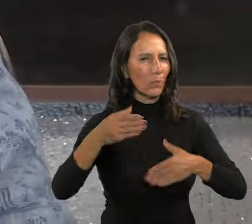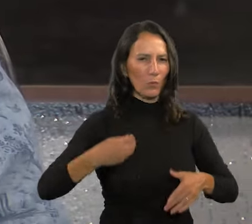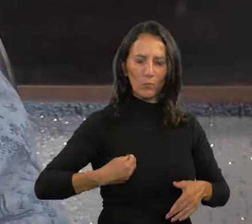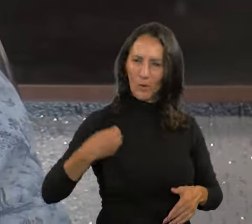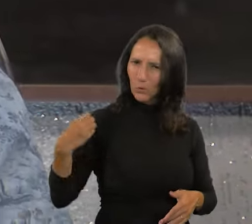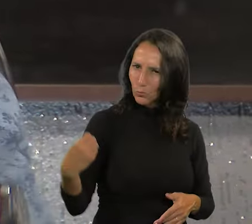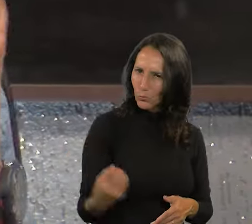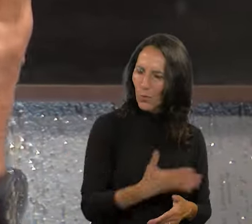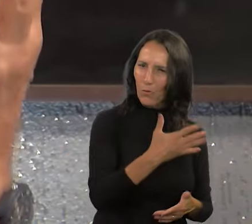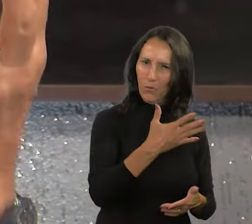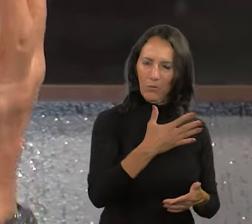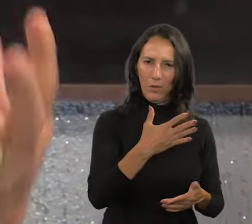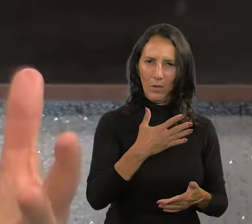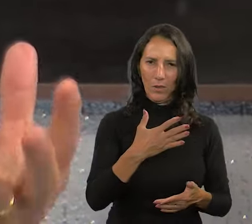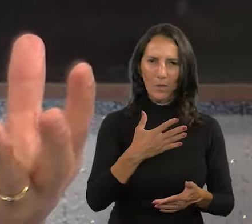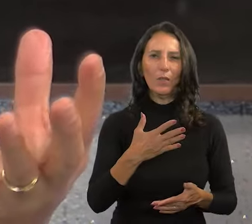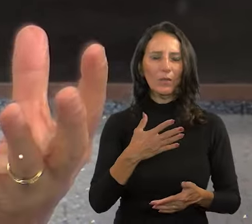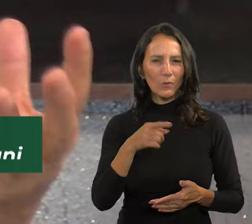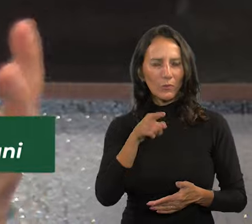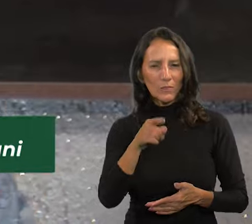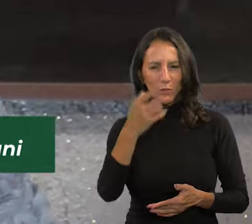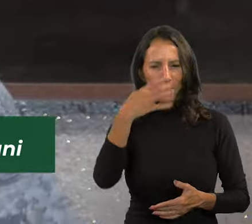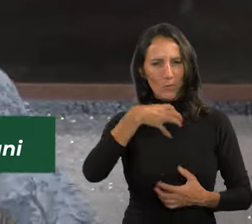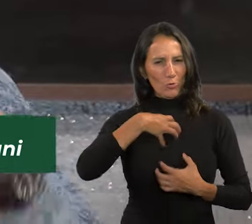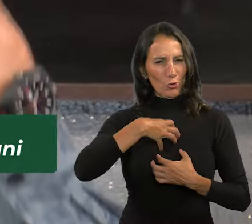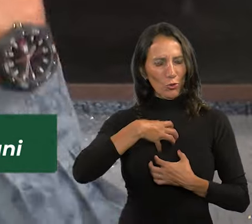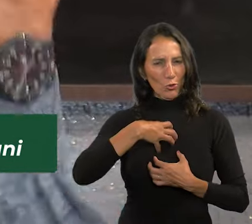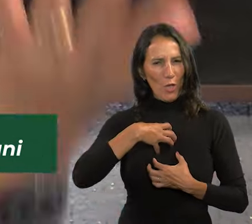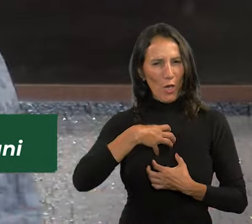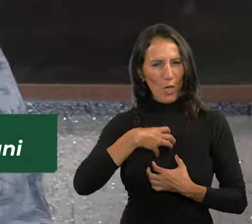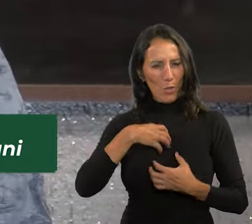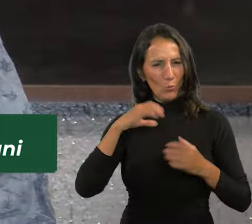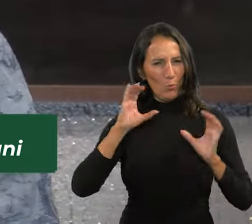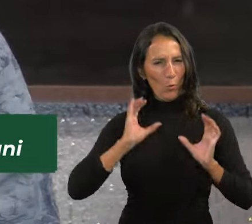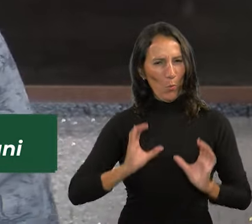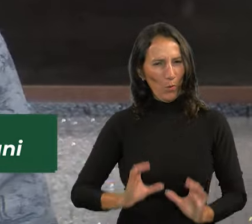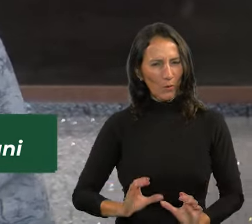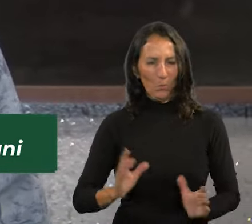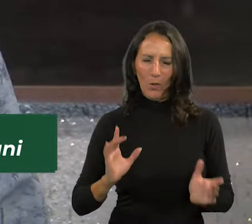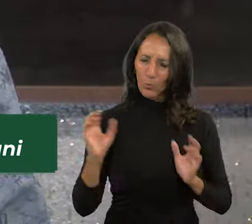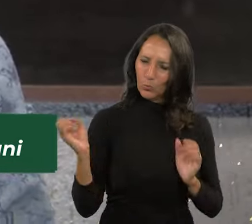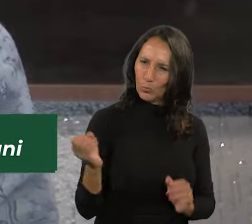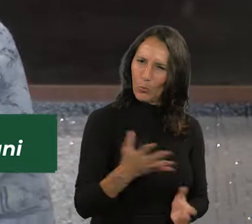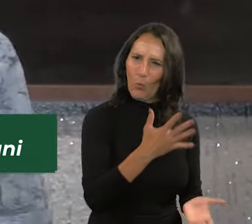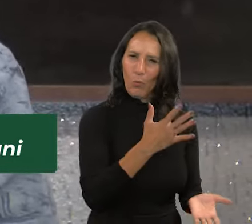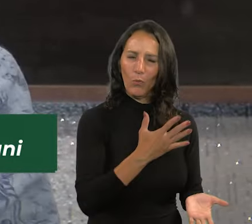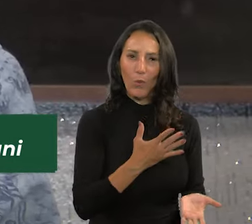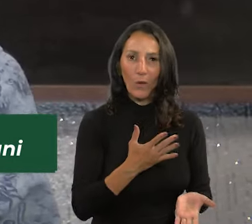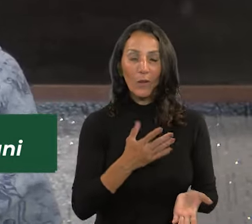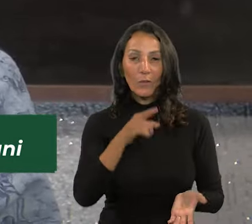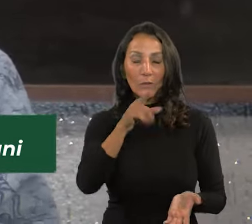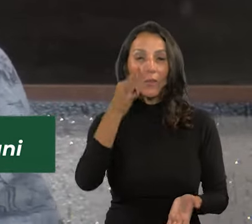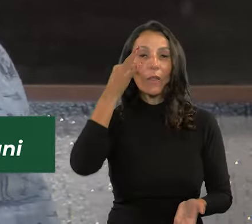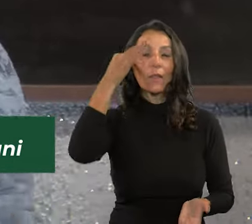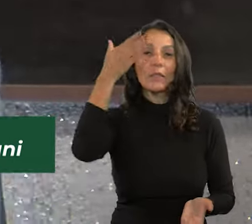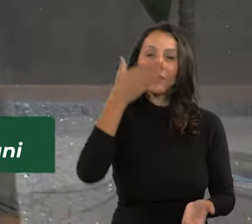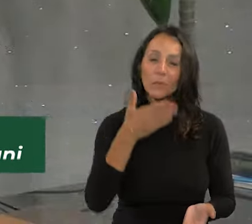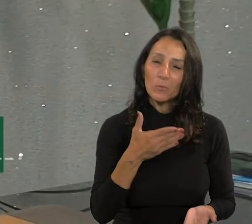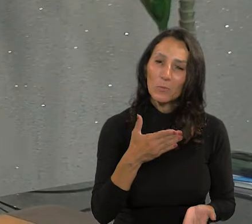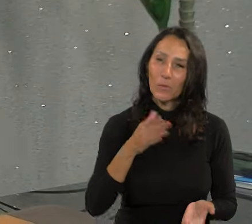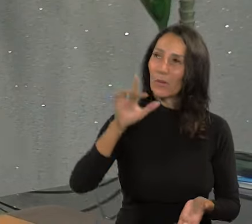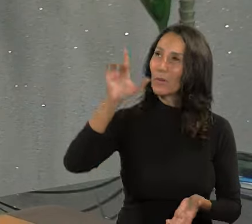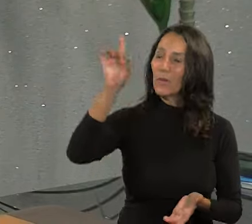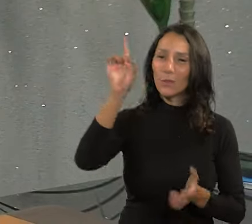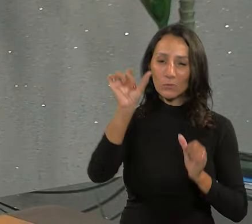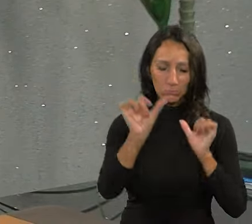vida, uma mudança de comportamento, um testemunho agora de que Deus fez algo em sua vida. Então,